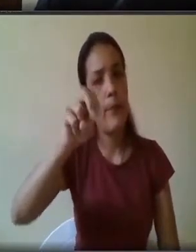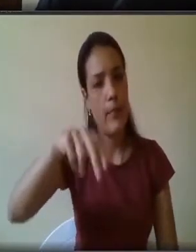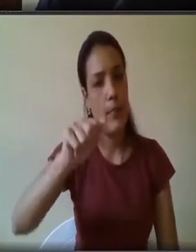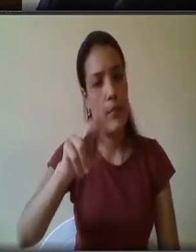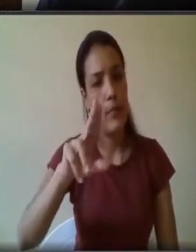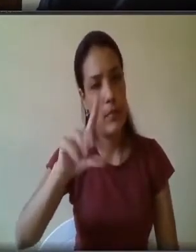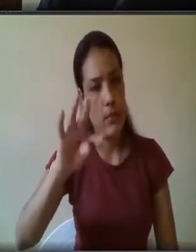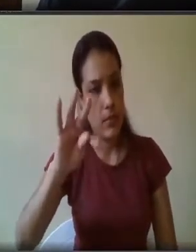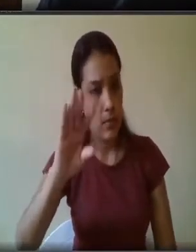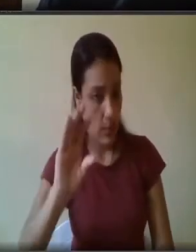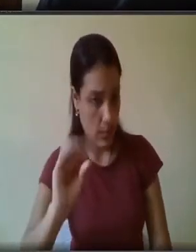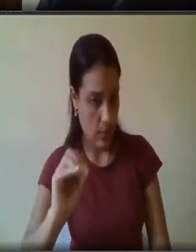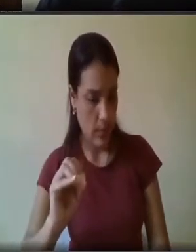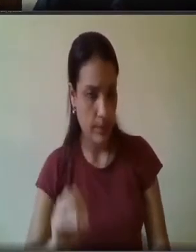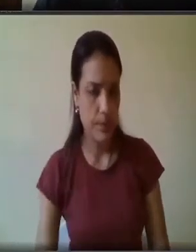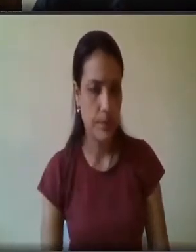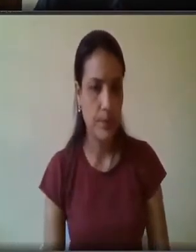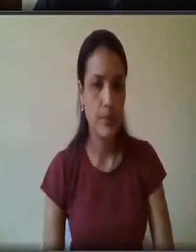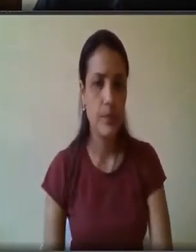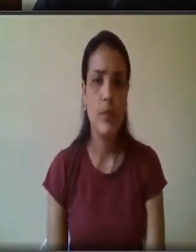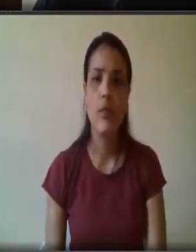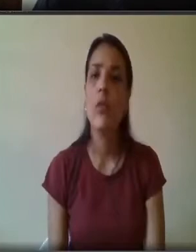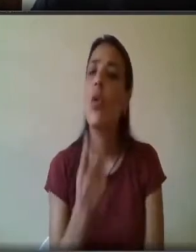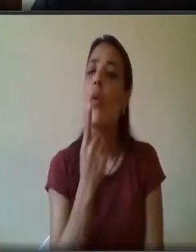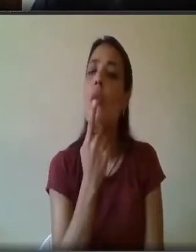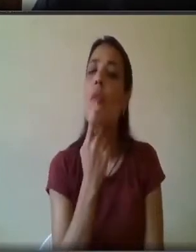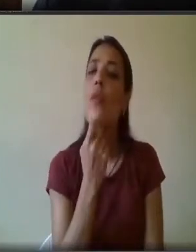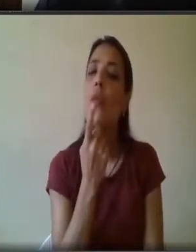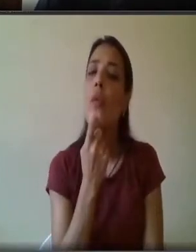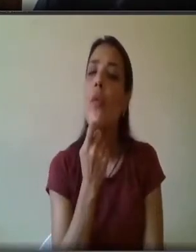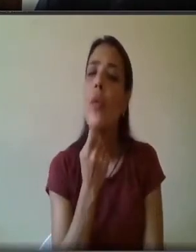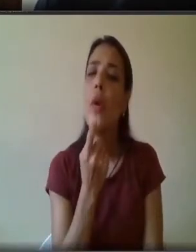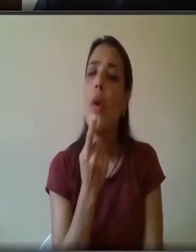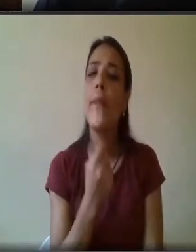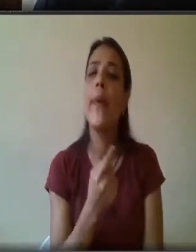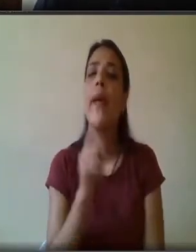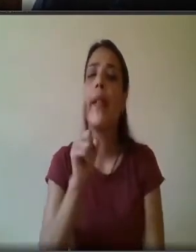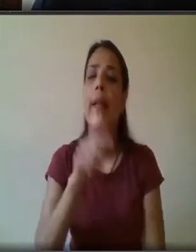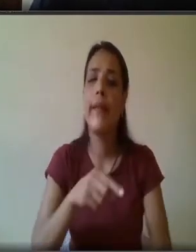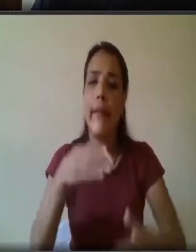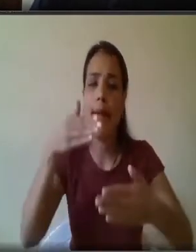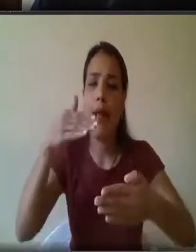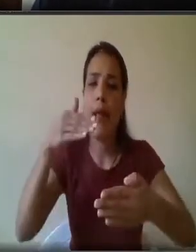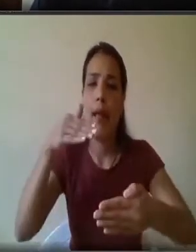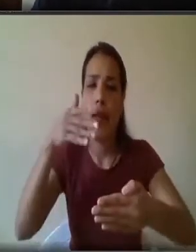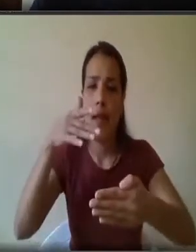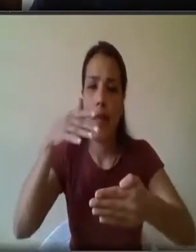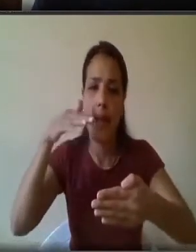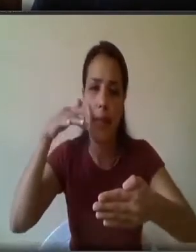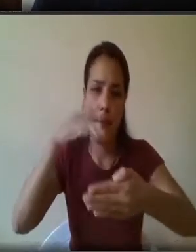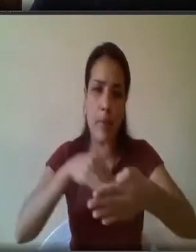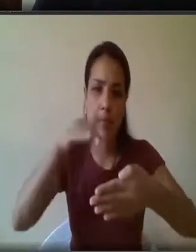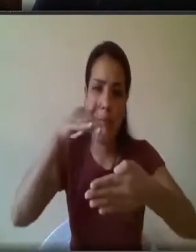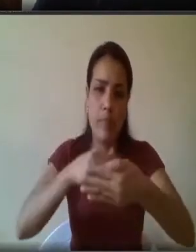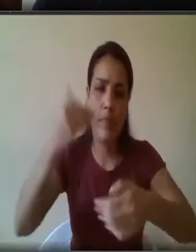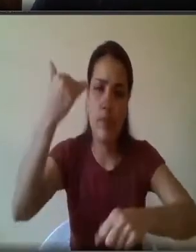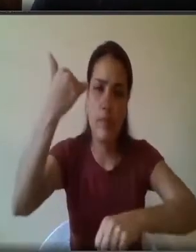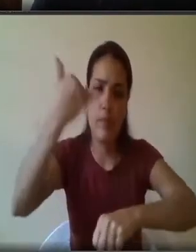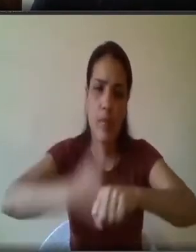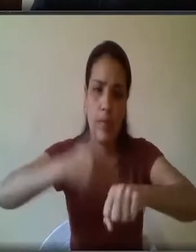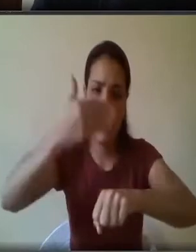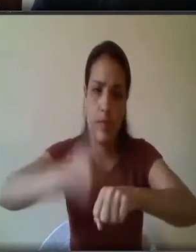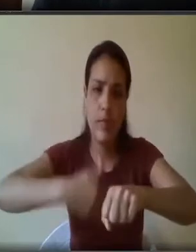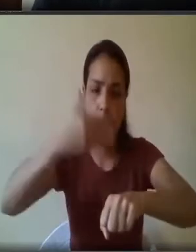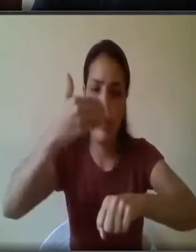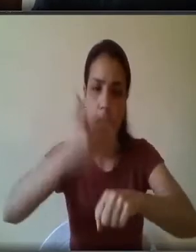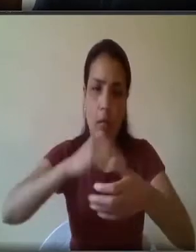imagina que esse que está em vermelho aqui, ó, é que isso foi sendo desgastado. Eu tentei dar vida a essa imagem aqui, para a